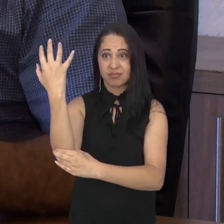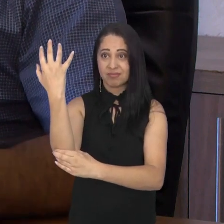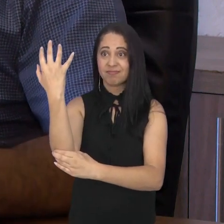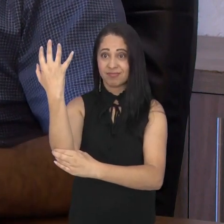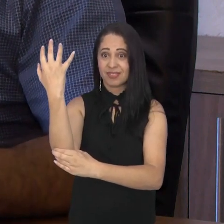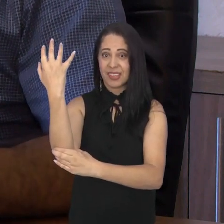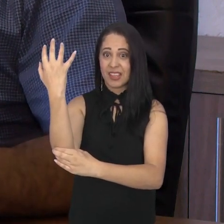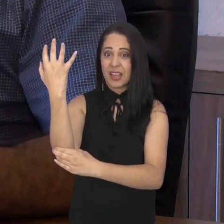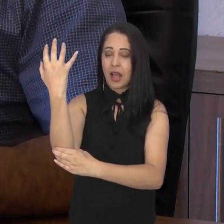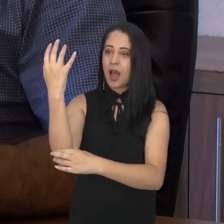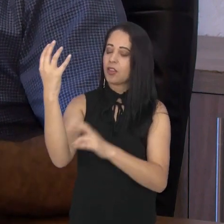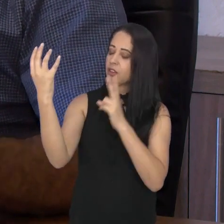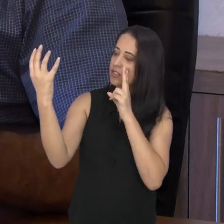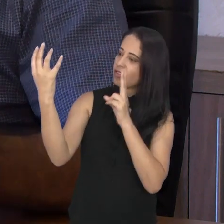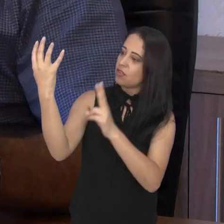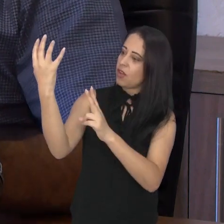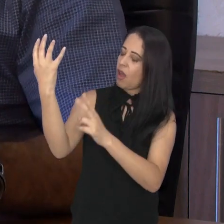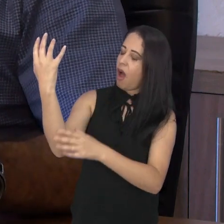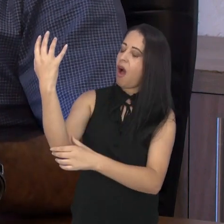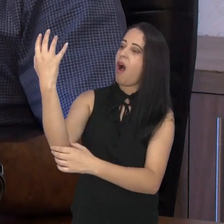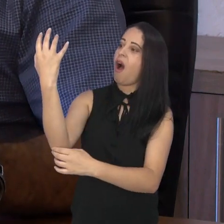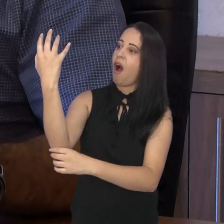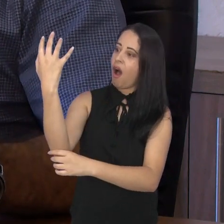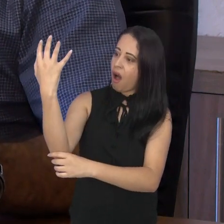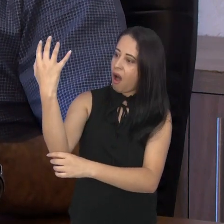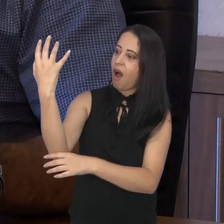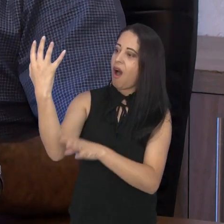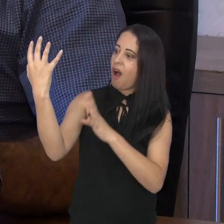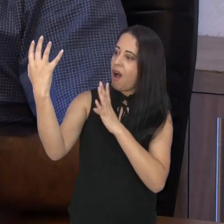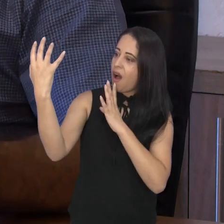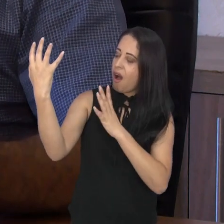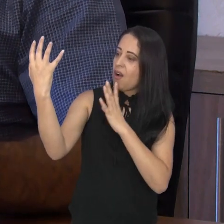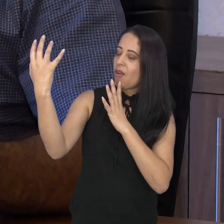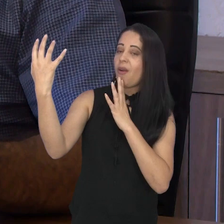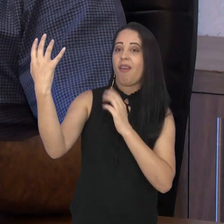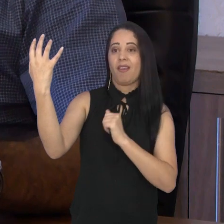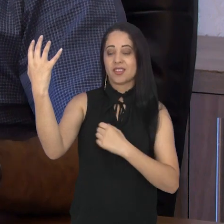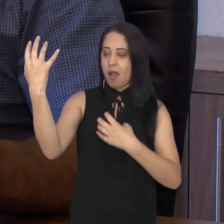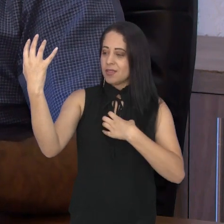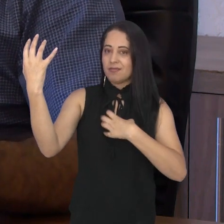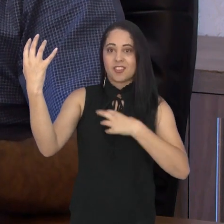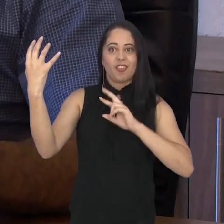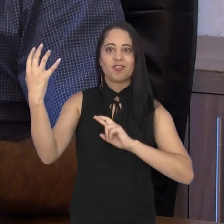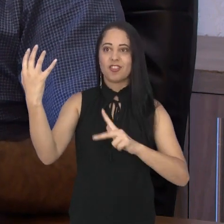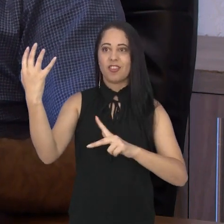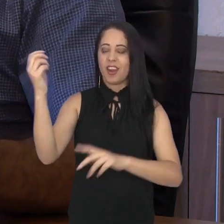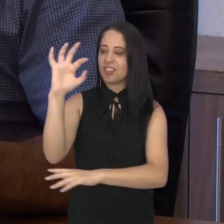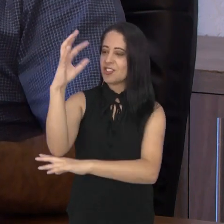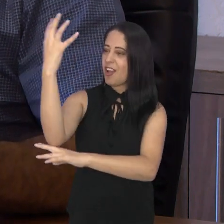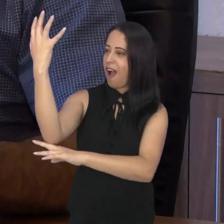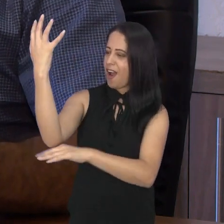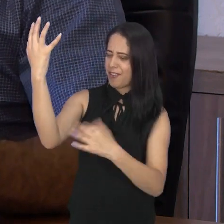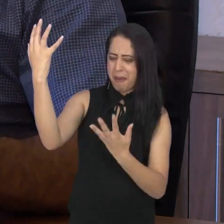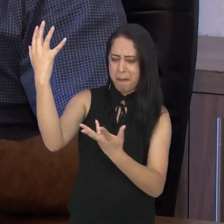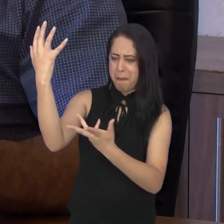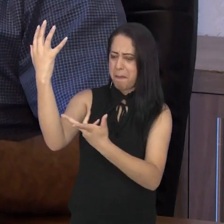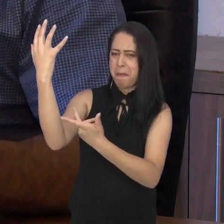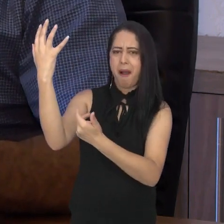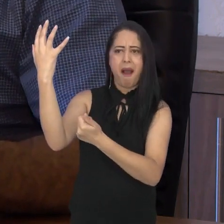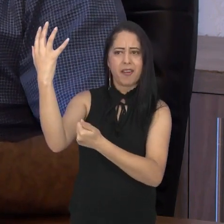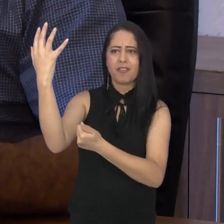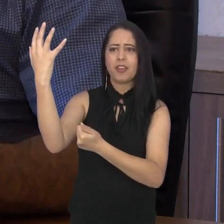nós plantamos, que nós damos valor ao que conhecemos, é diferente. A árvore, ela traz